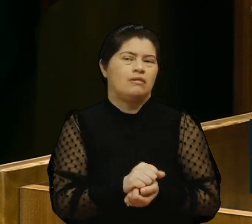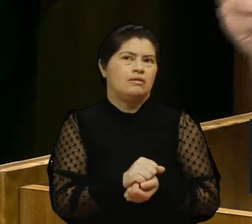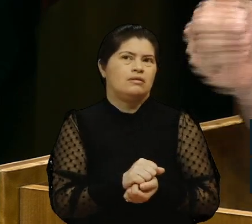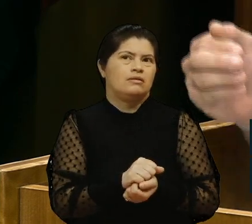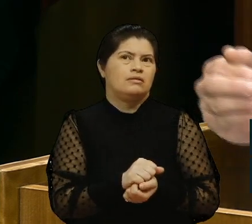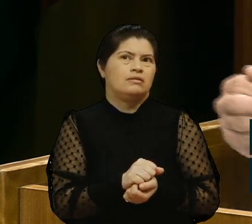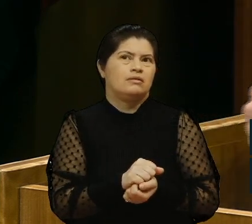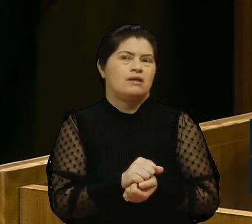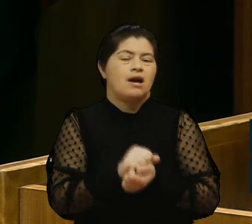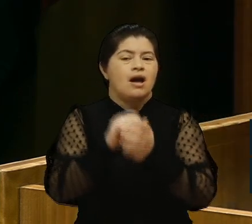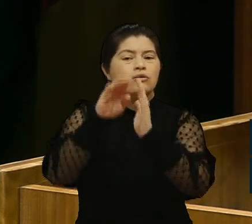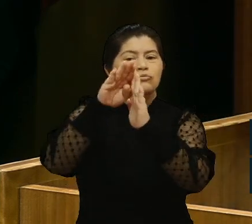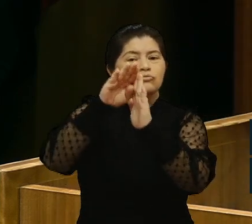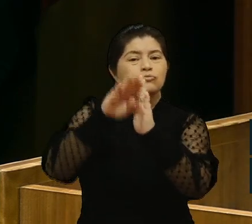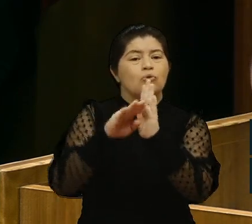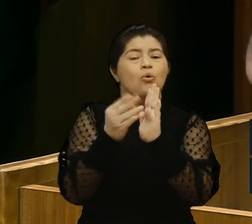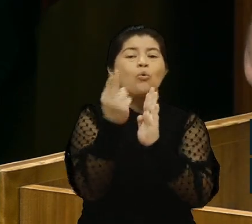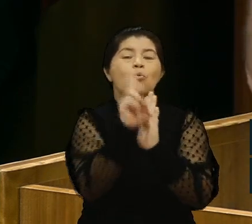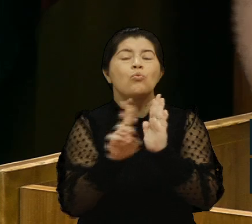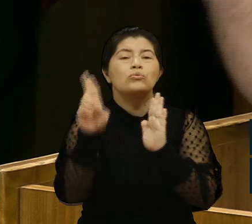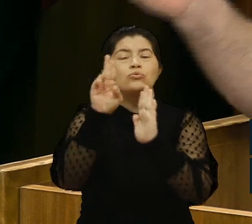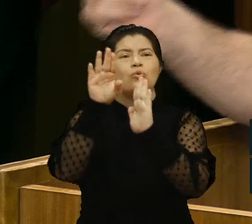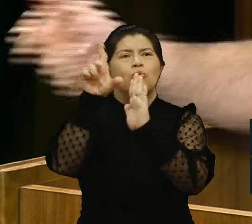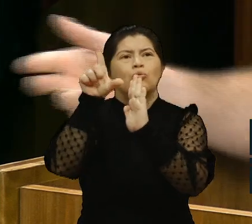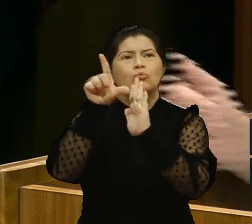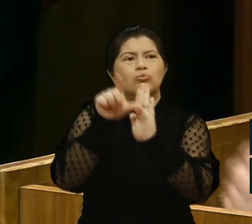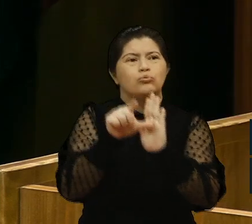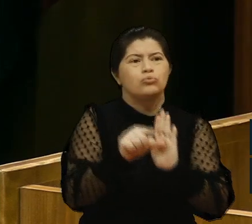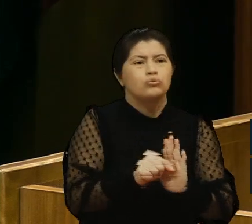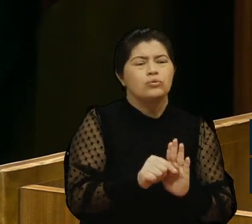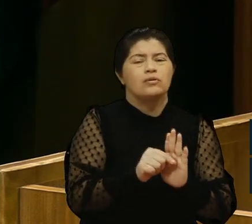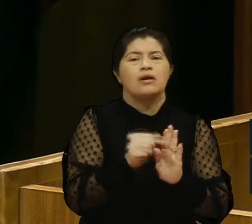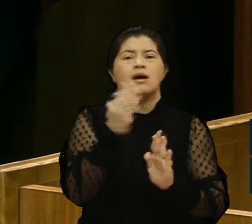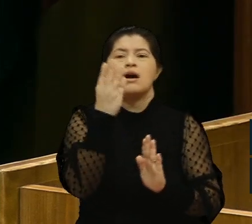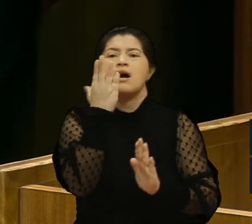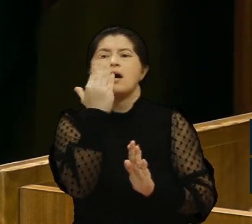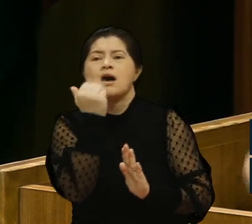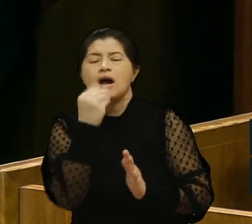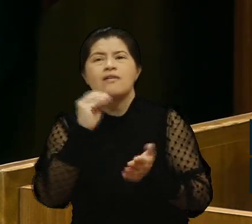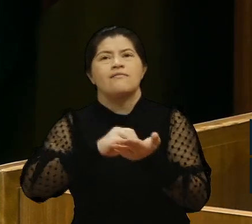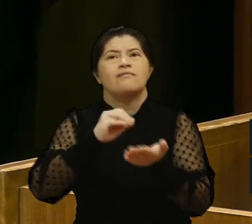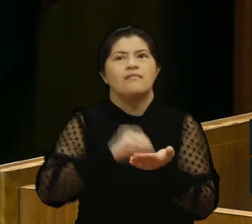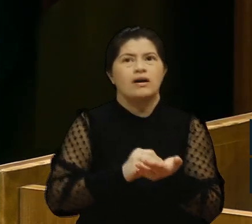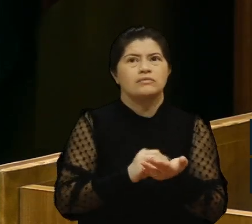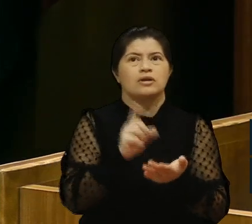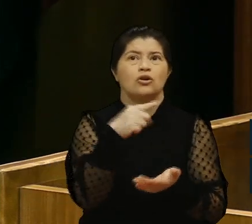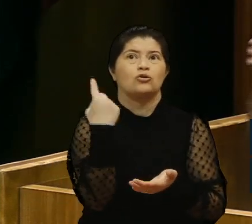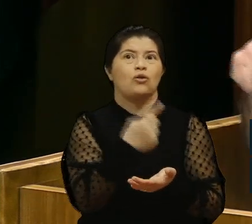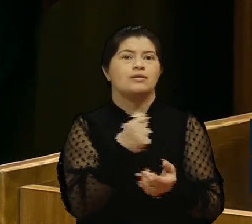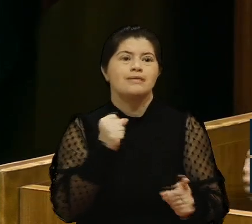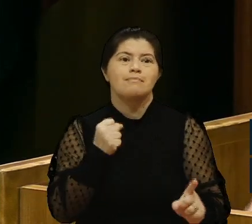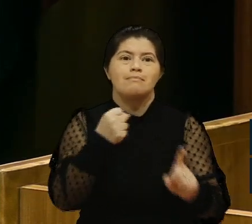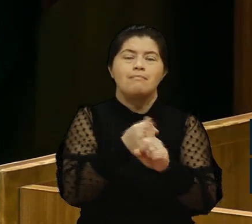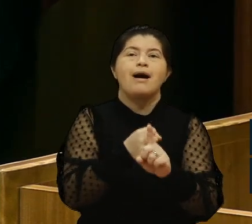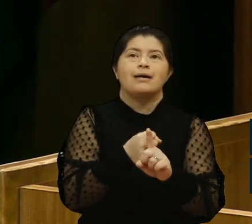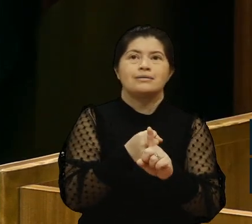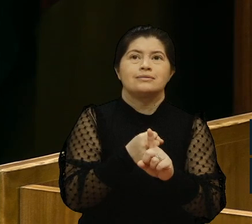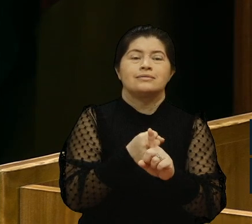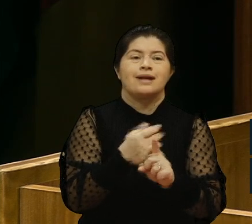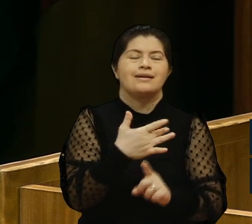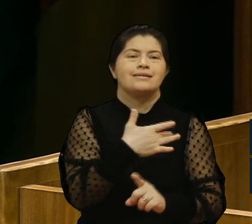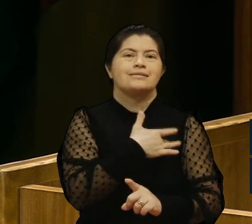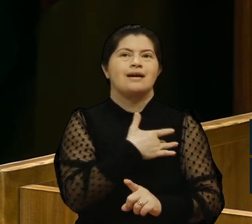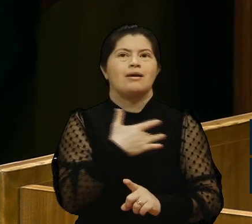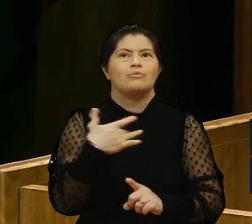estão reduzindo o seu consumo, não estão mais se alimentando corretamente. Nós podemos ter um impacto diretamente na saúde.